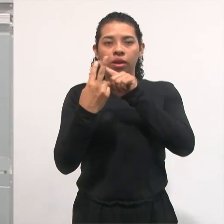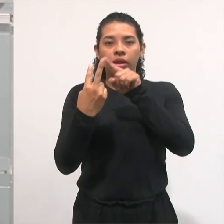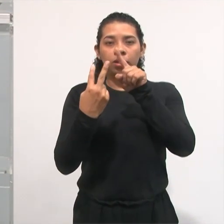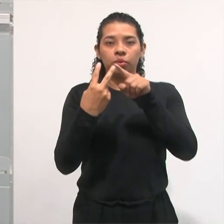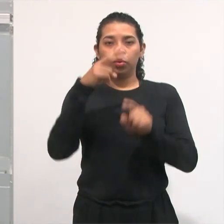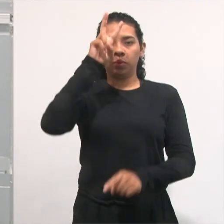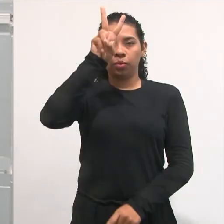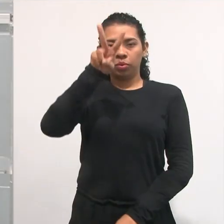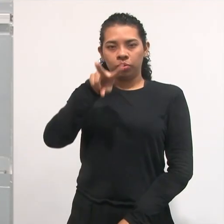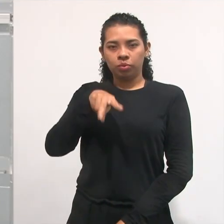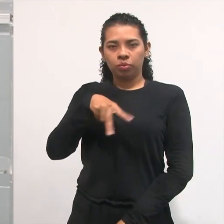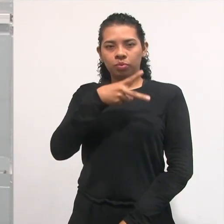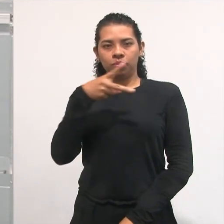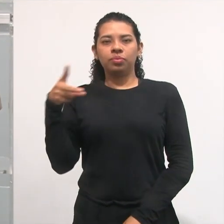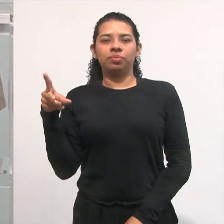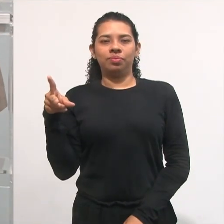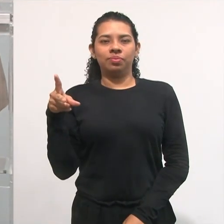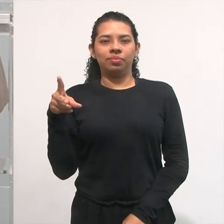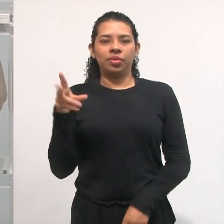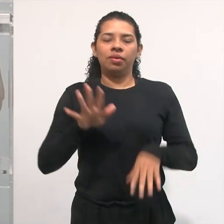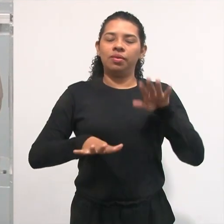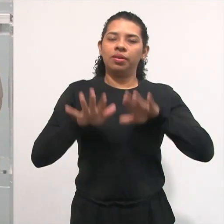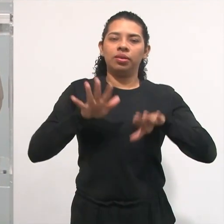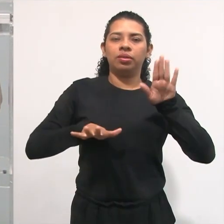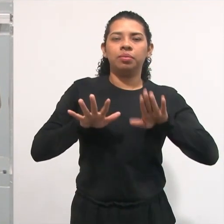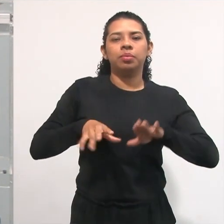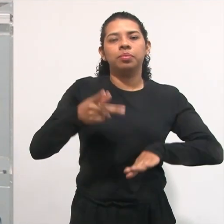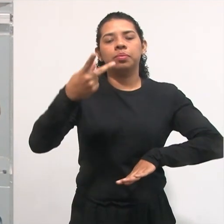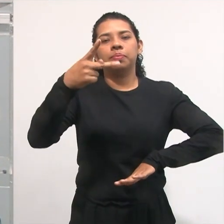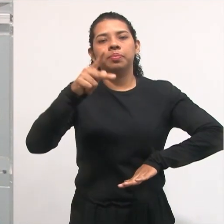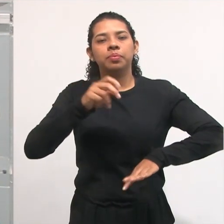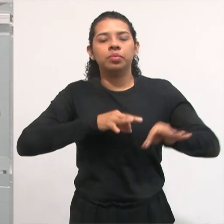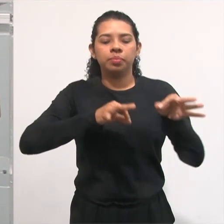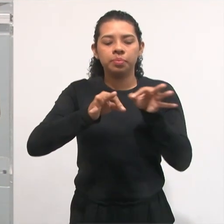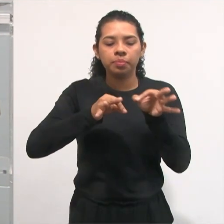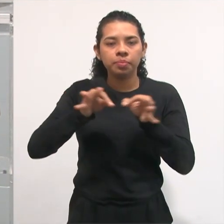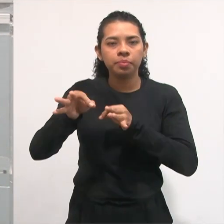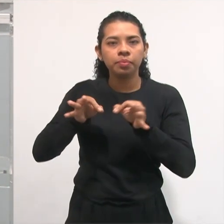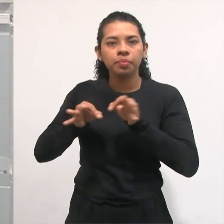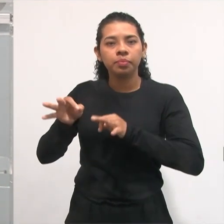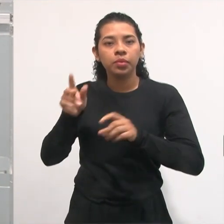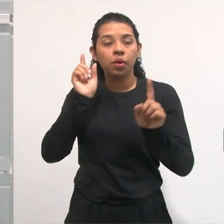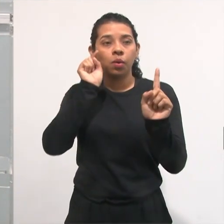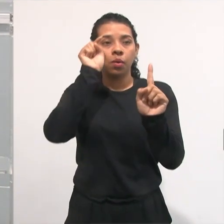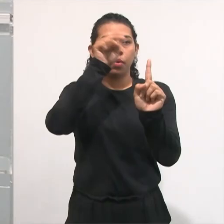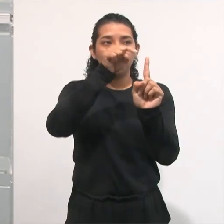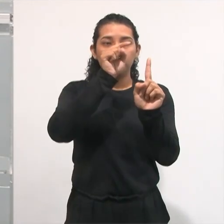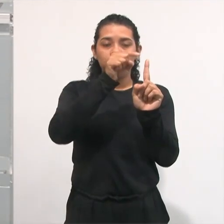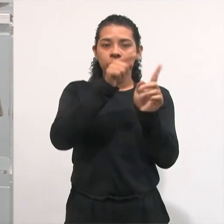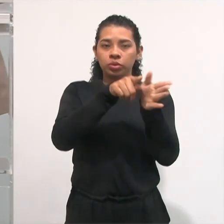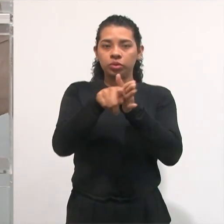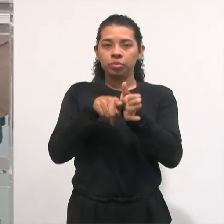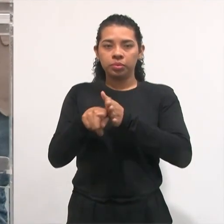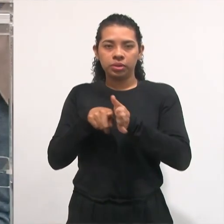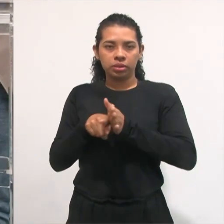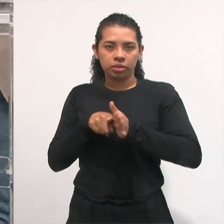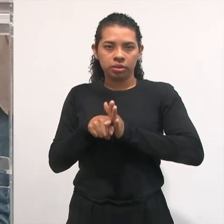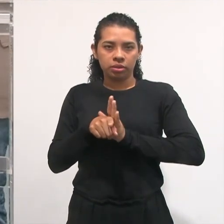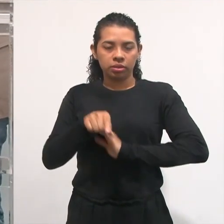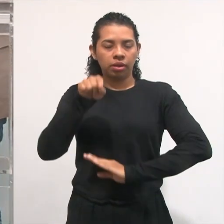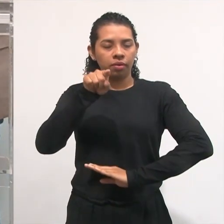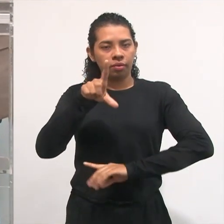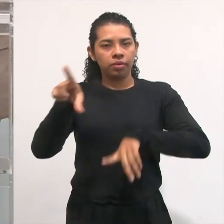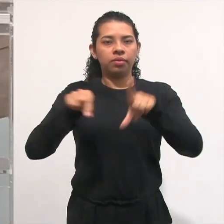aí depende muito, novamente, depende muito daquele planejamento, do seu objeto de pesquisa, como é que você quer organizar